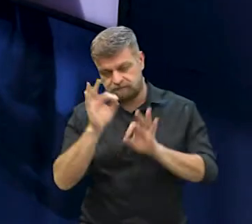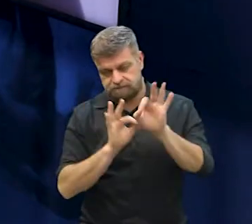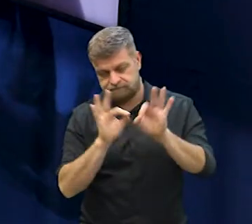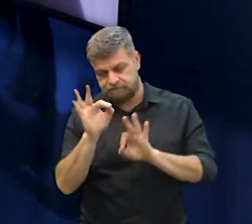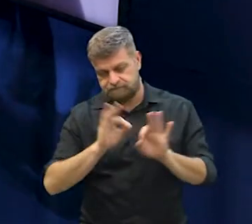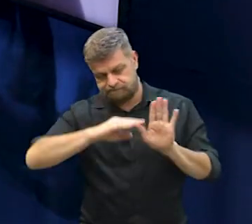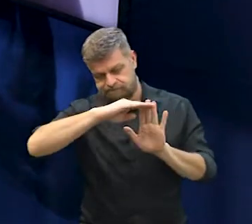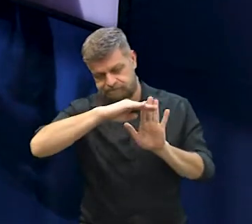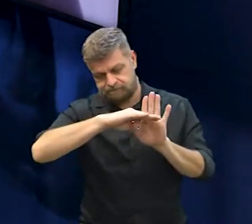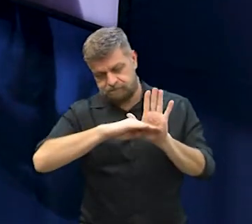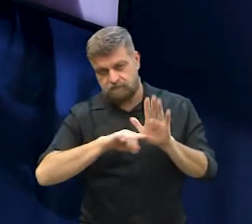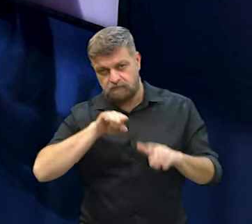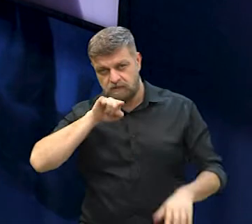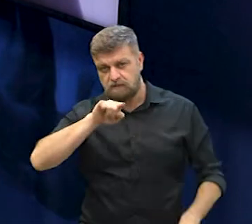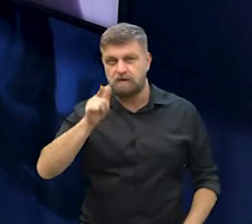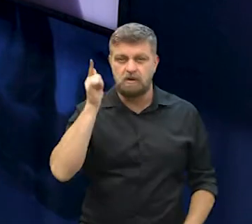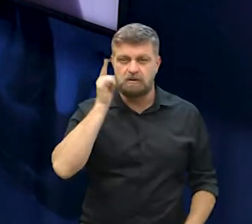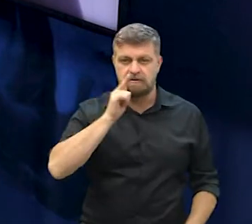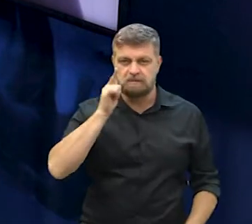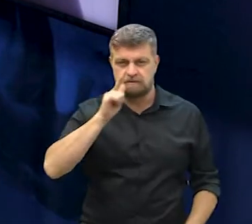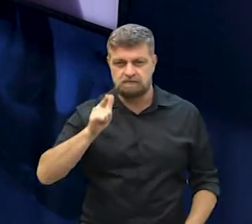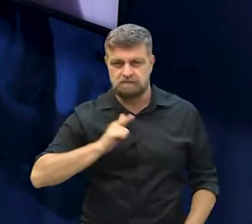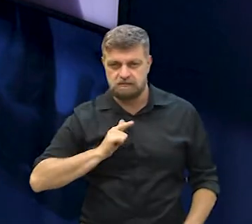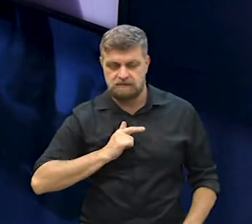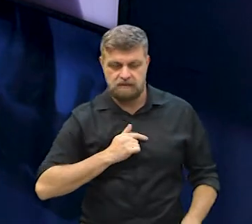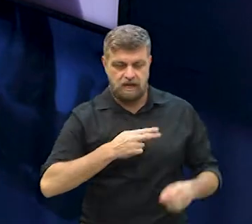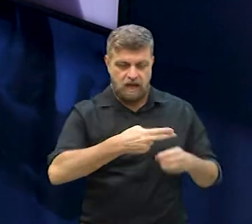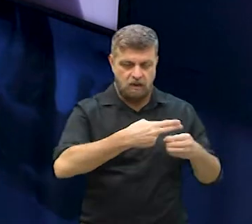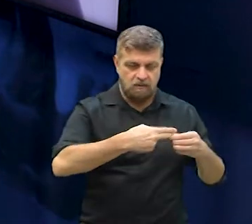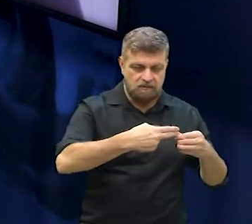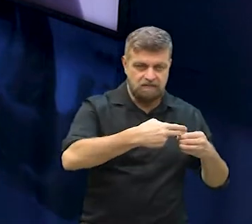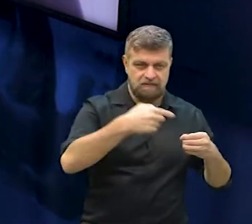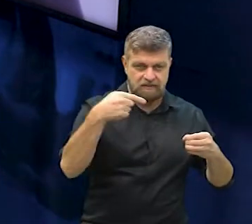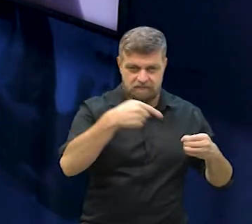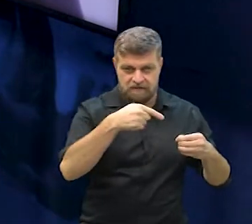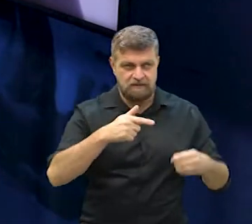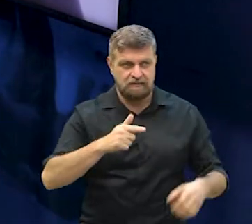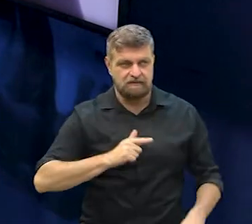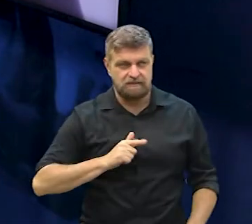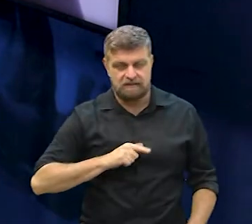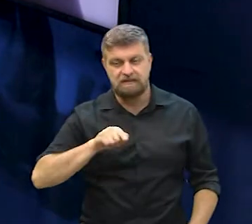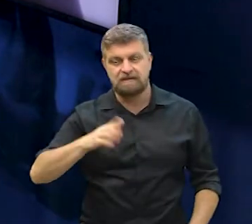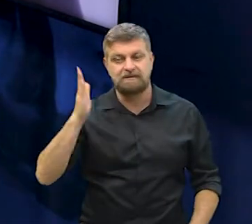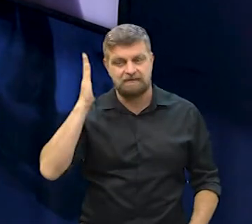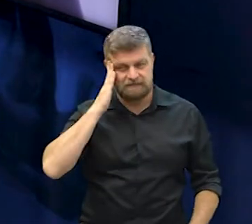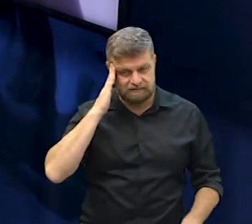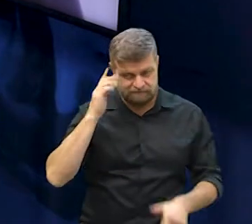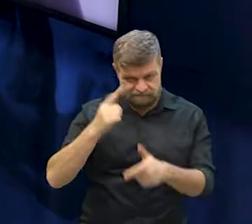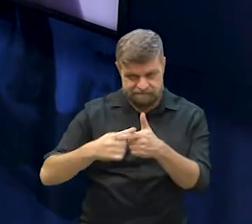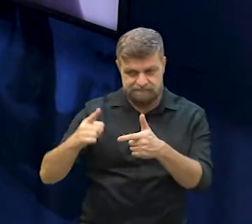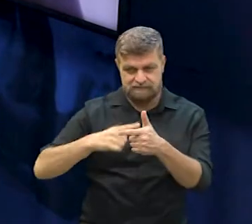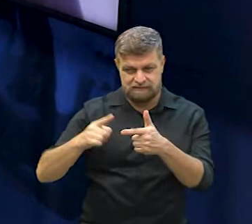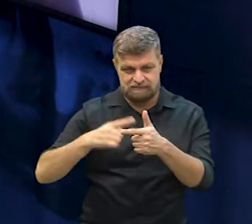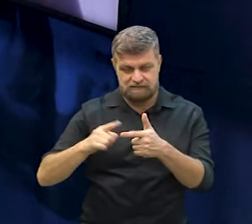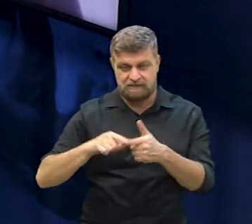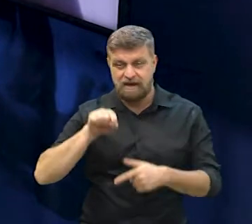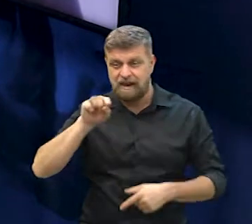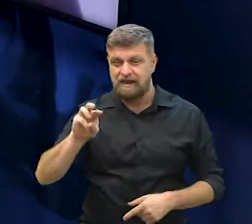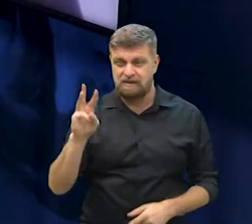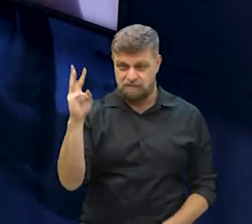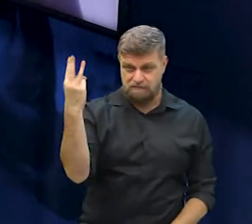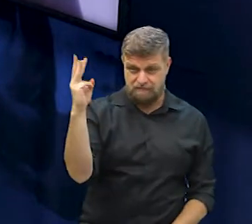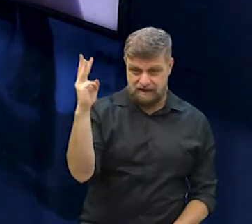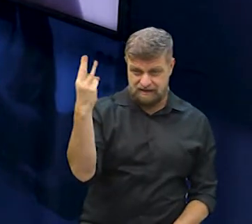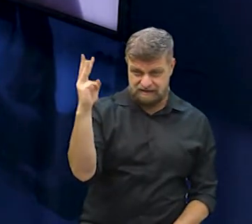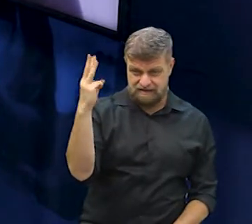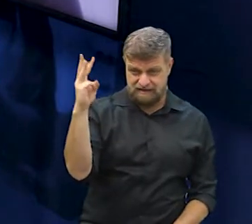projeto, como você conseguiu unir ali a universidade com uma dor, que eu já estou sabendo que foi uma dor lá